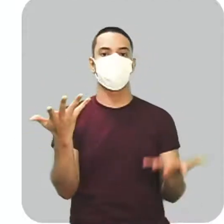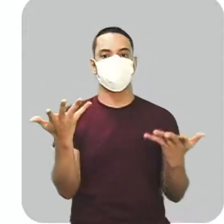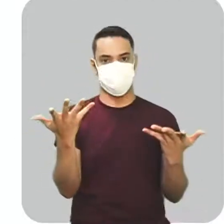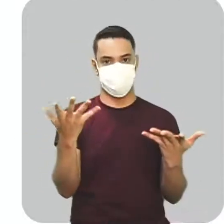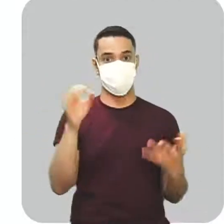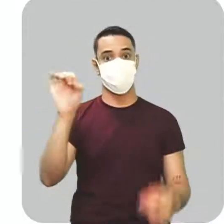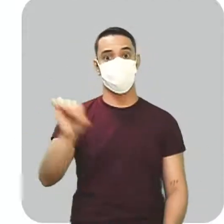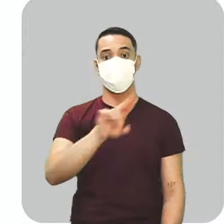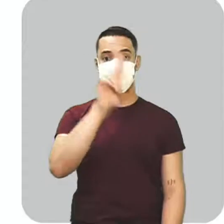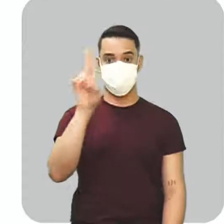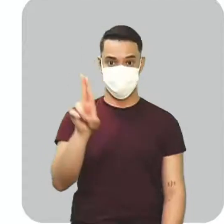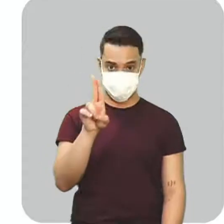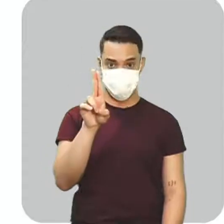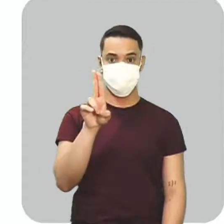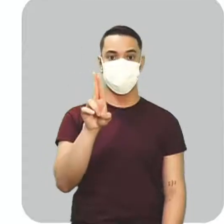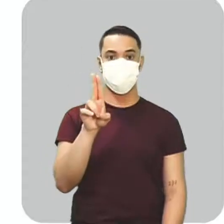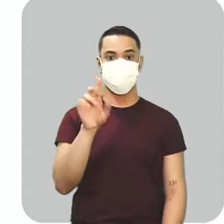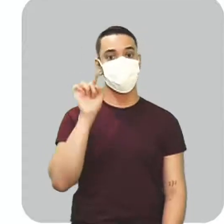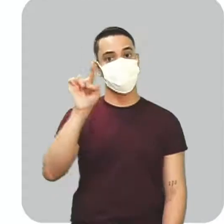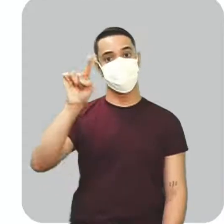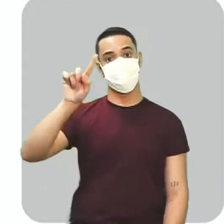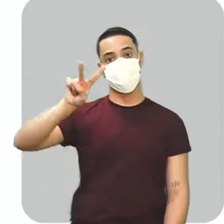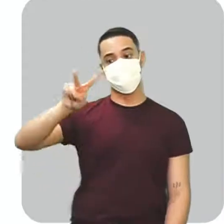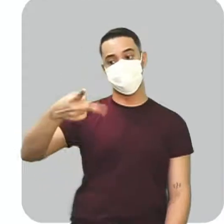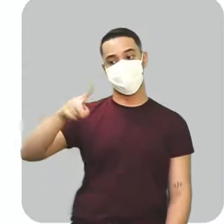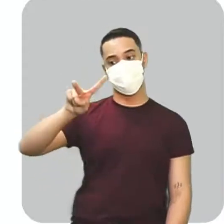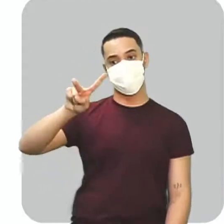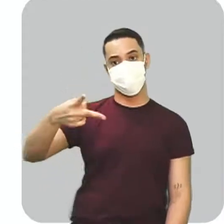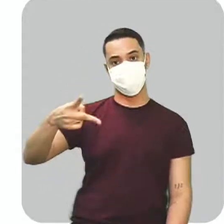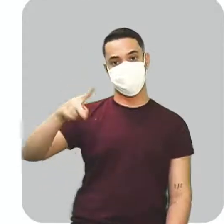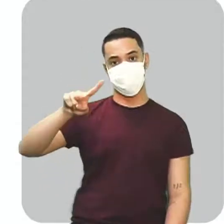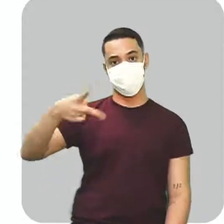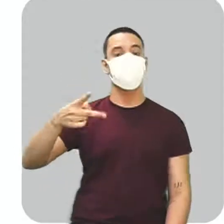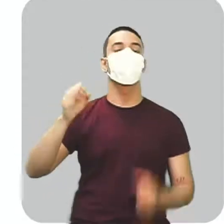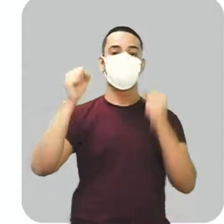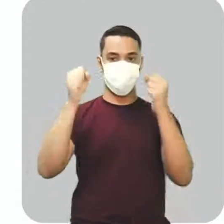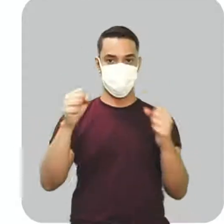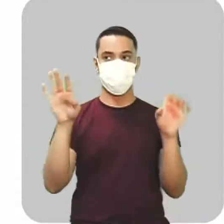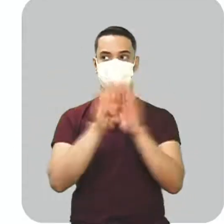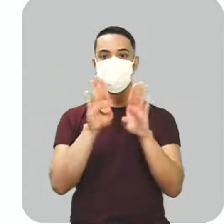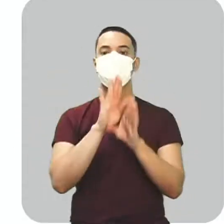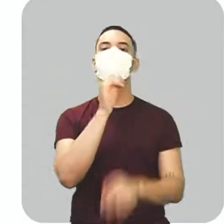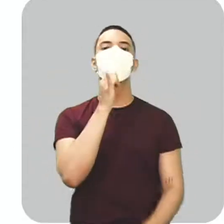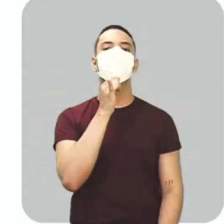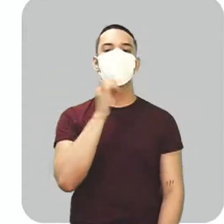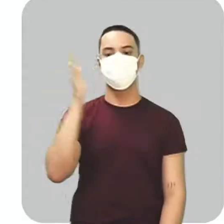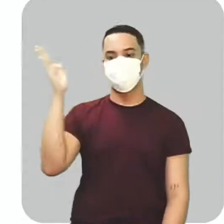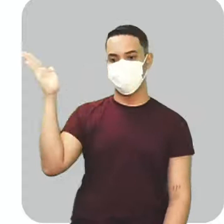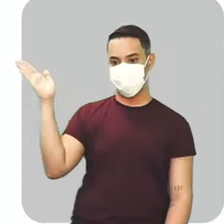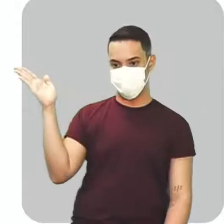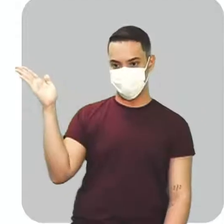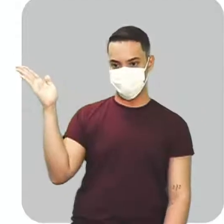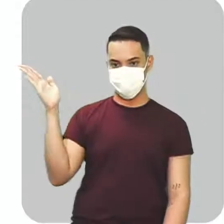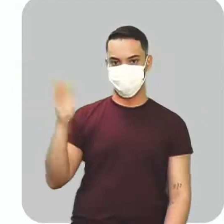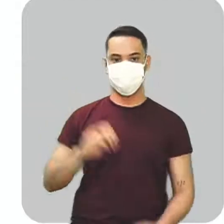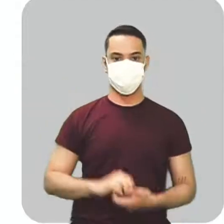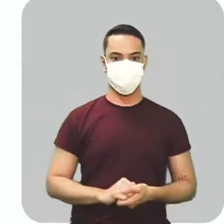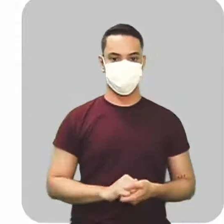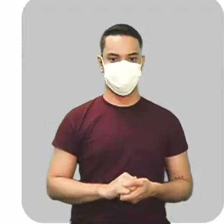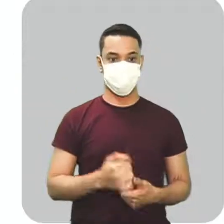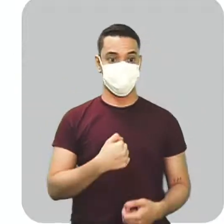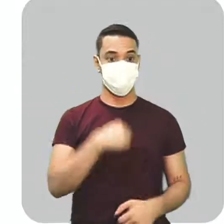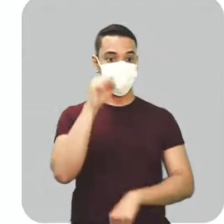né? Ou ponto e vírgula. Belezinha? Olha aqui o exemplo que a gente trouxe.